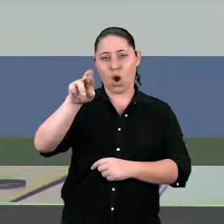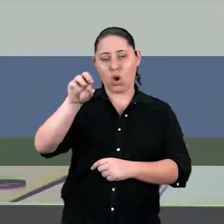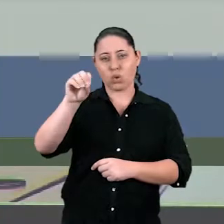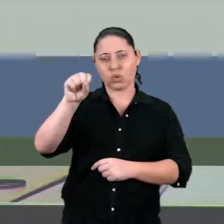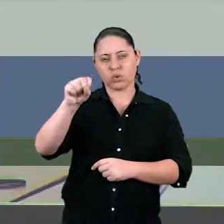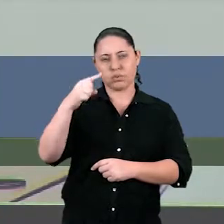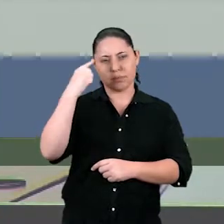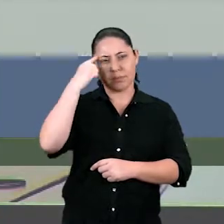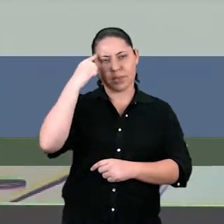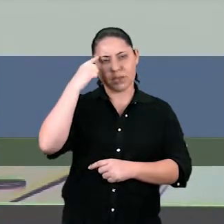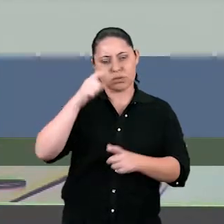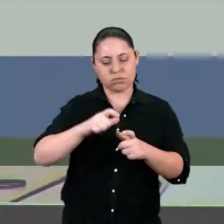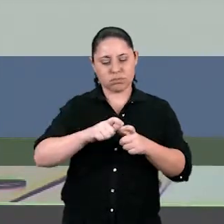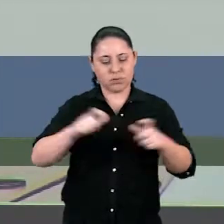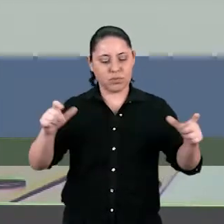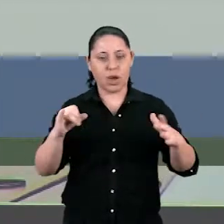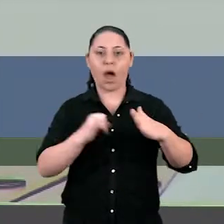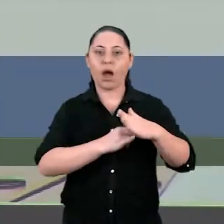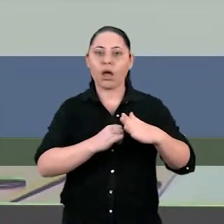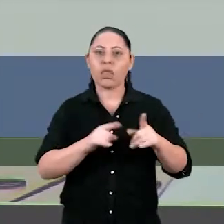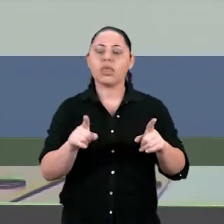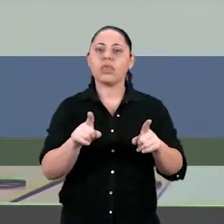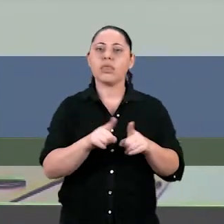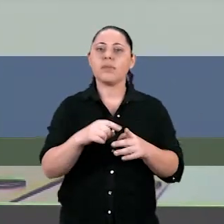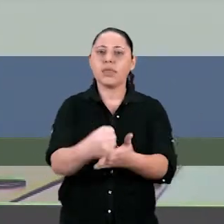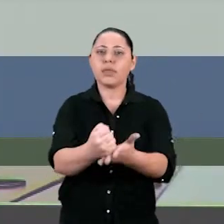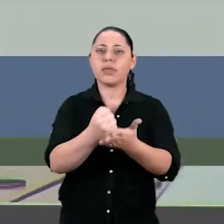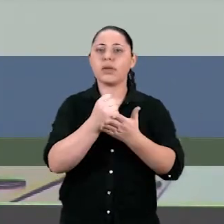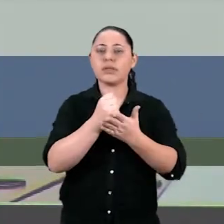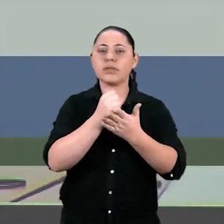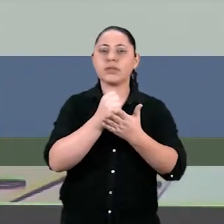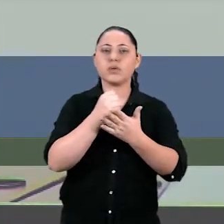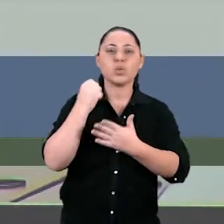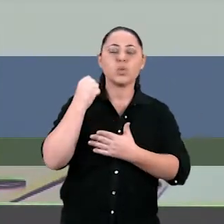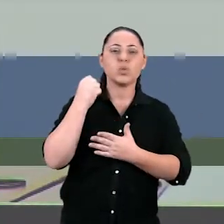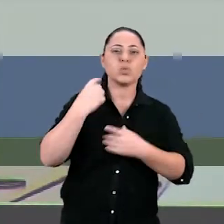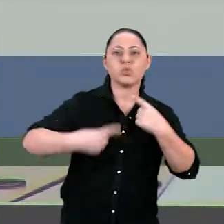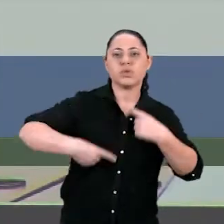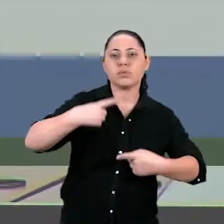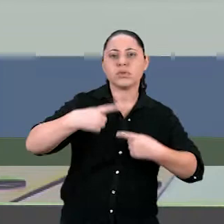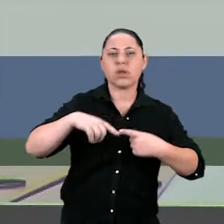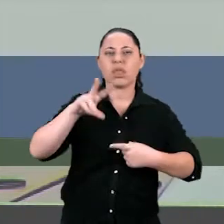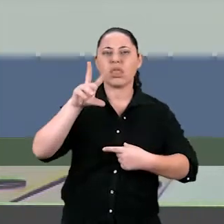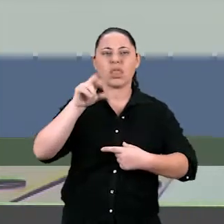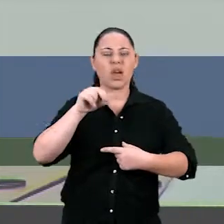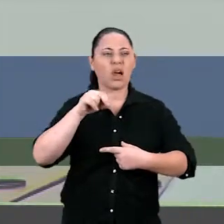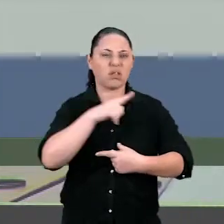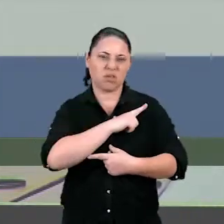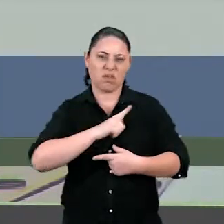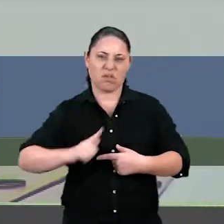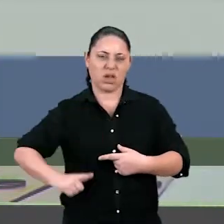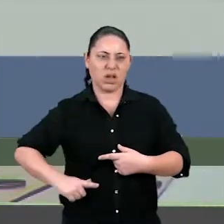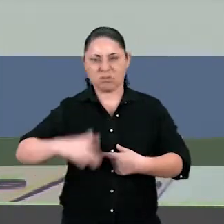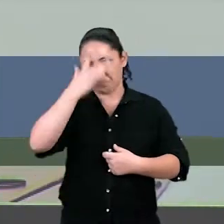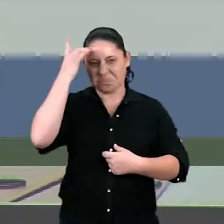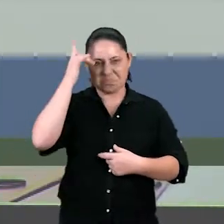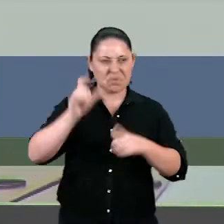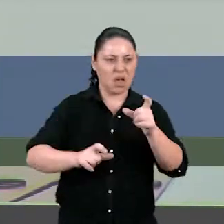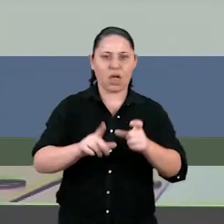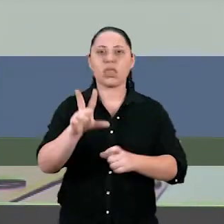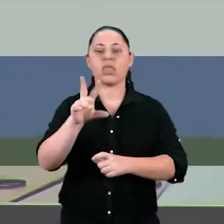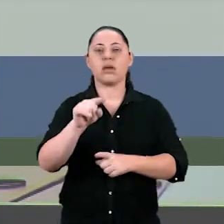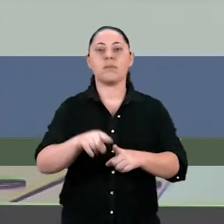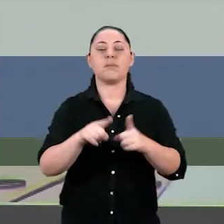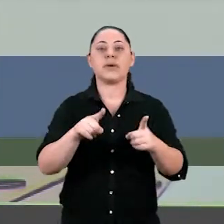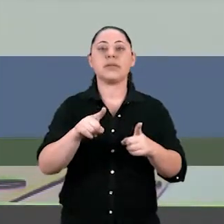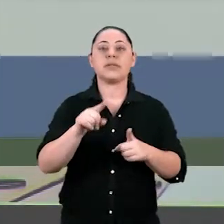quero aqui também trazer esse debate, não olhando para governantes, para pessoas, enfim, mas para as instituições